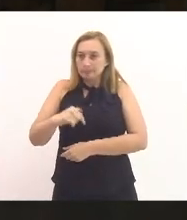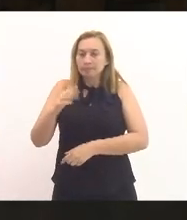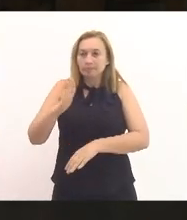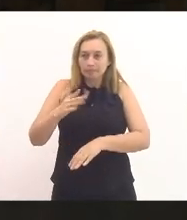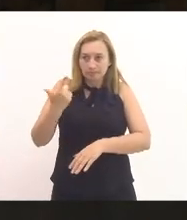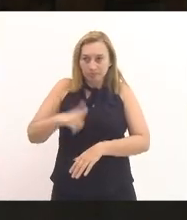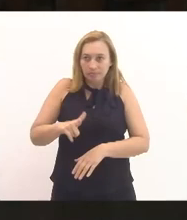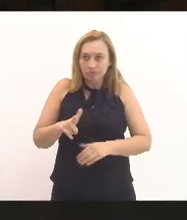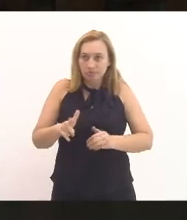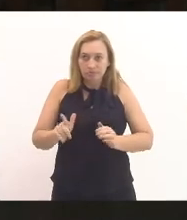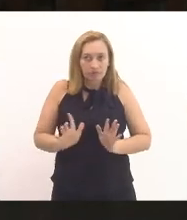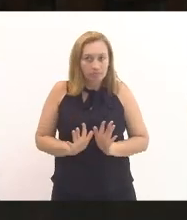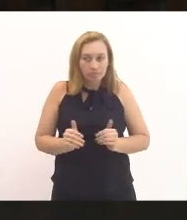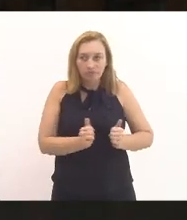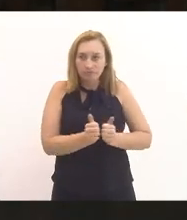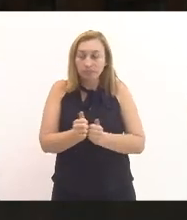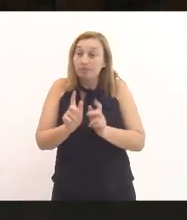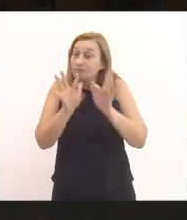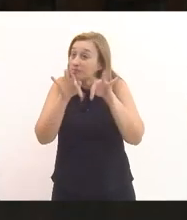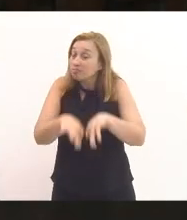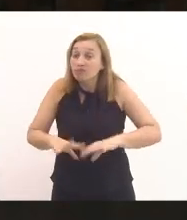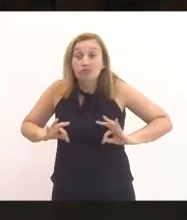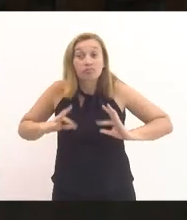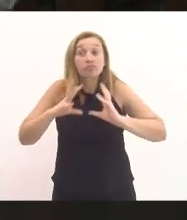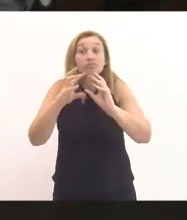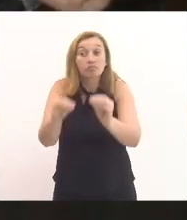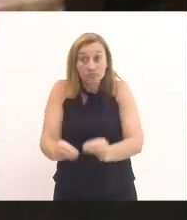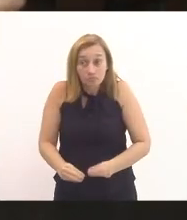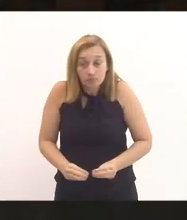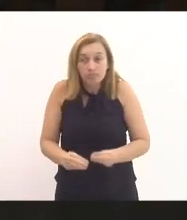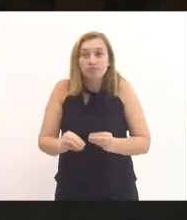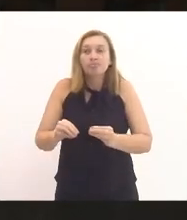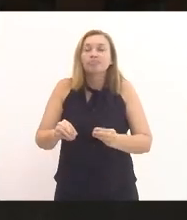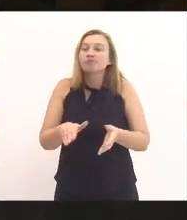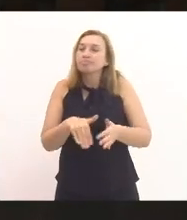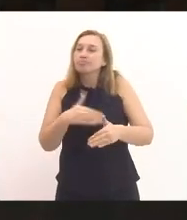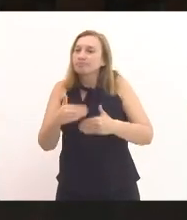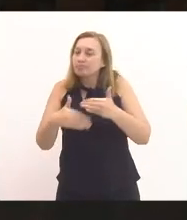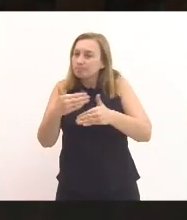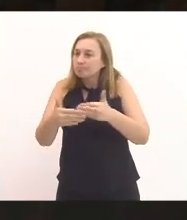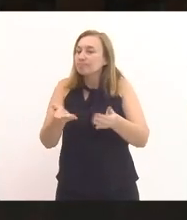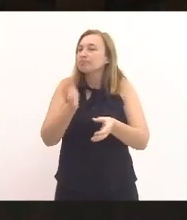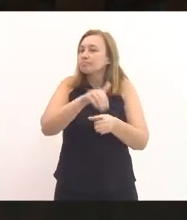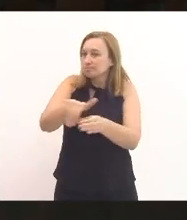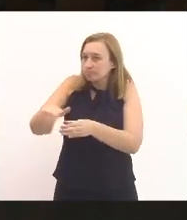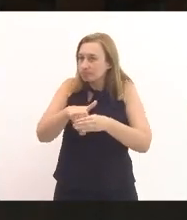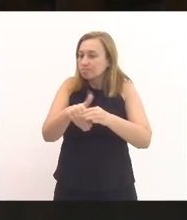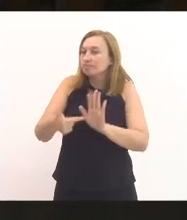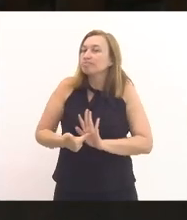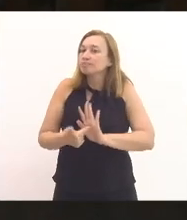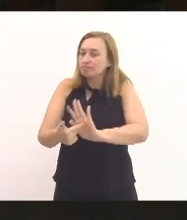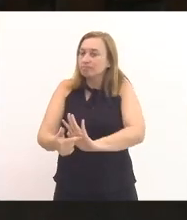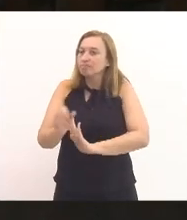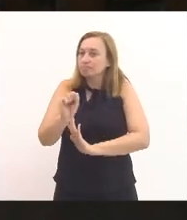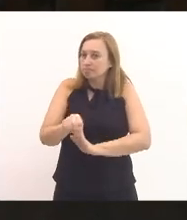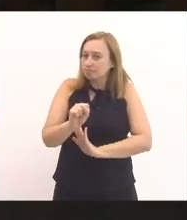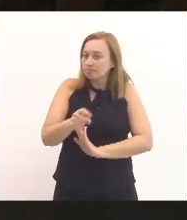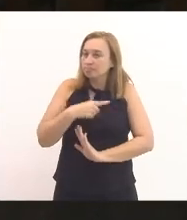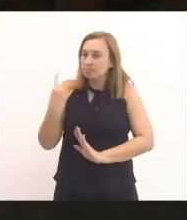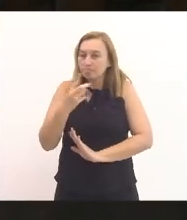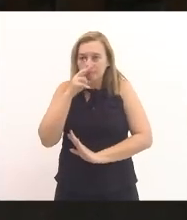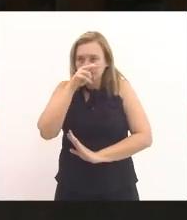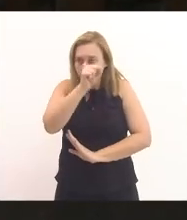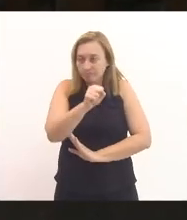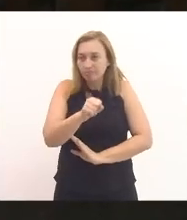porque já estaremos caminhando para o final de tudo aí já é o processo de votação mesmo e a gente tem que mostrar a